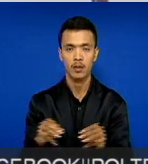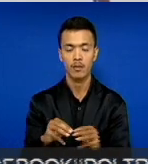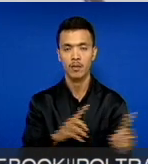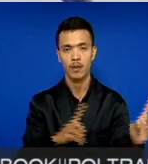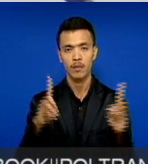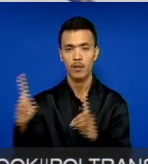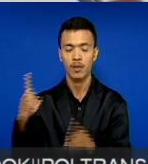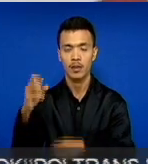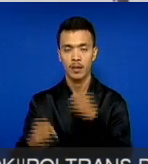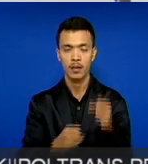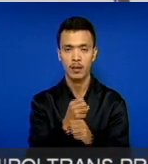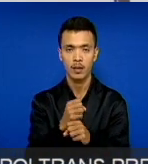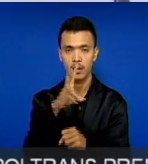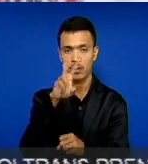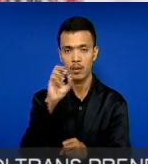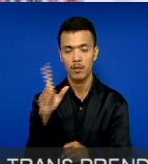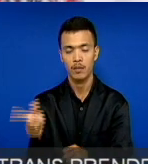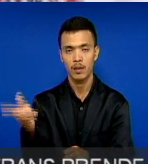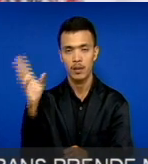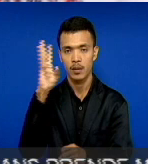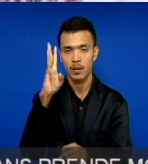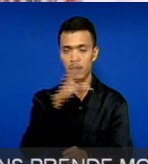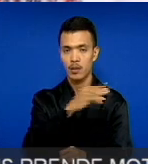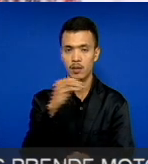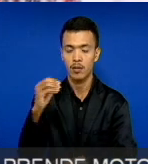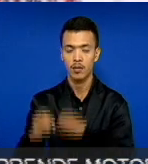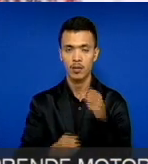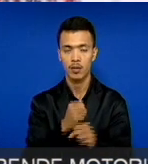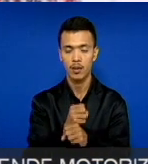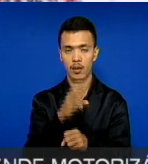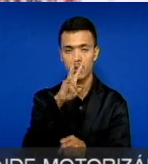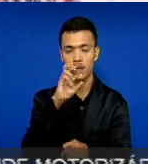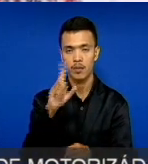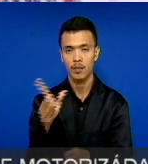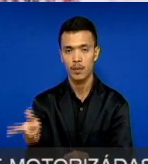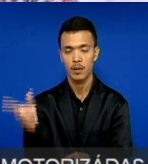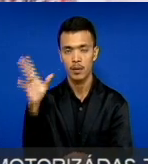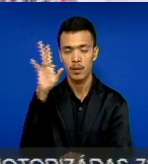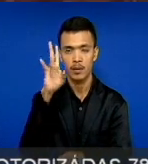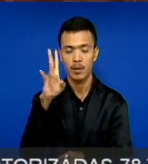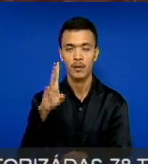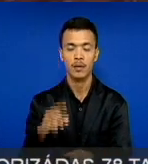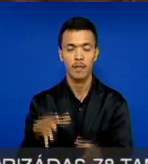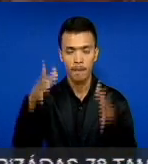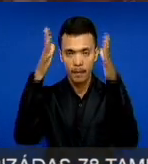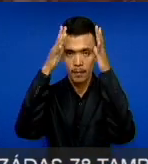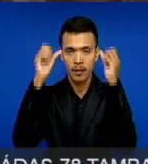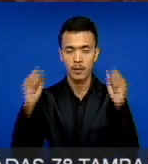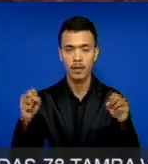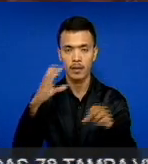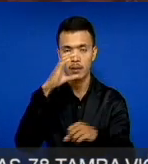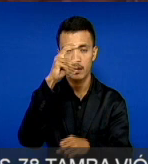realiza e hatinan rihun rua Ruanulu Resingneng, no otinan rihun rua Ruanulu Resinghitu. Presidente